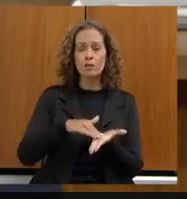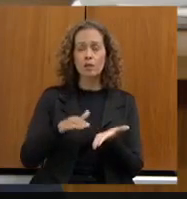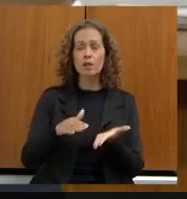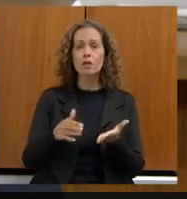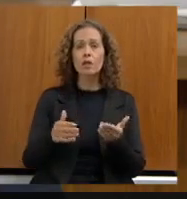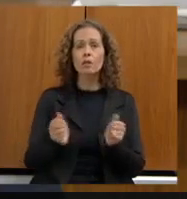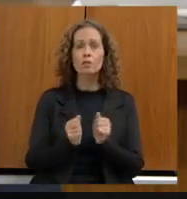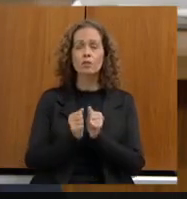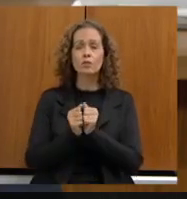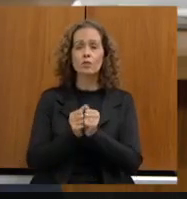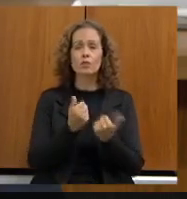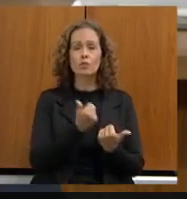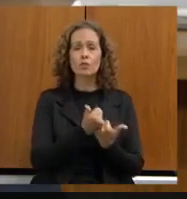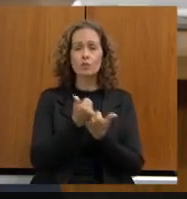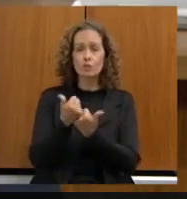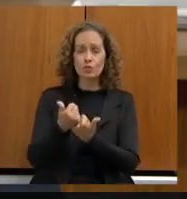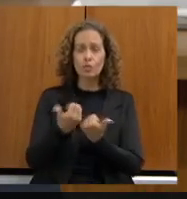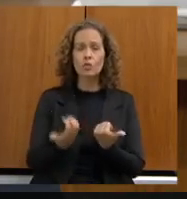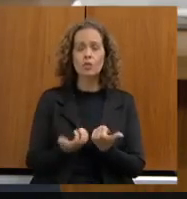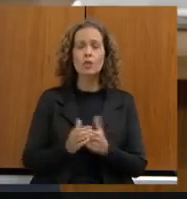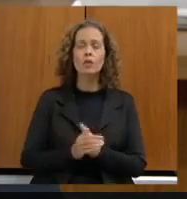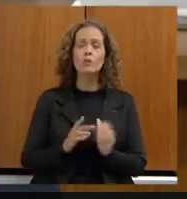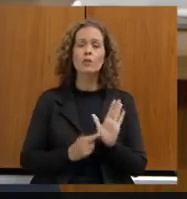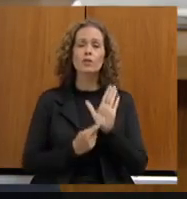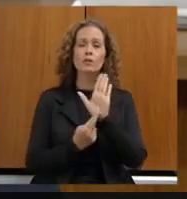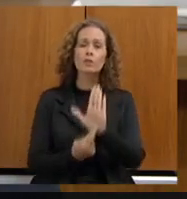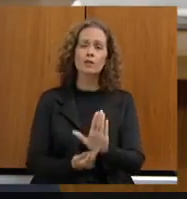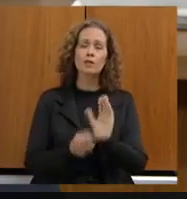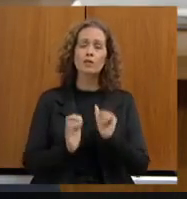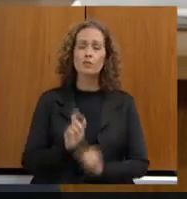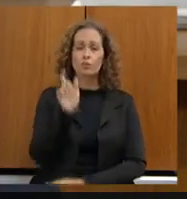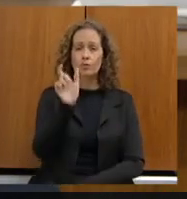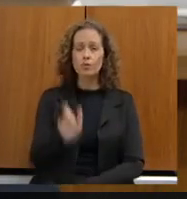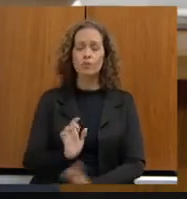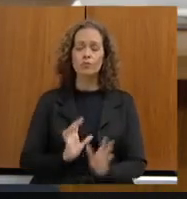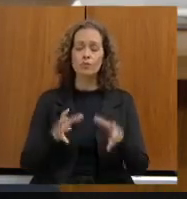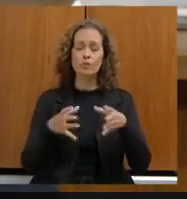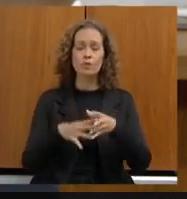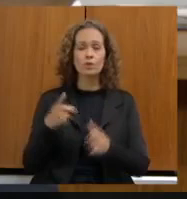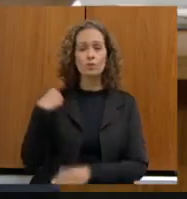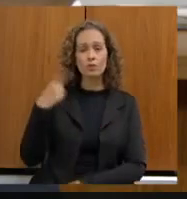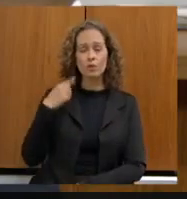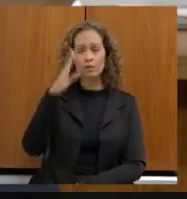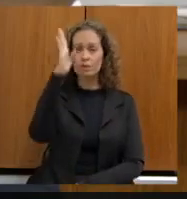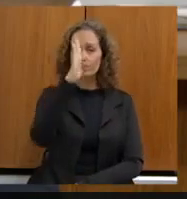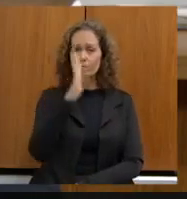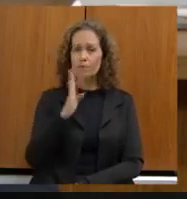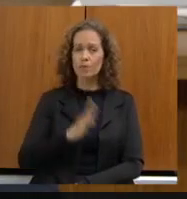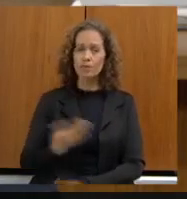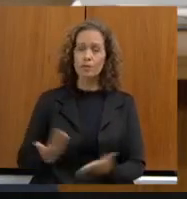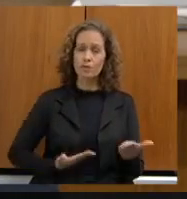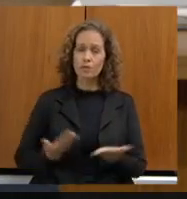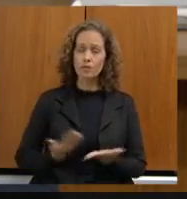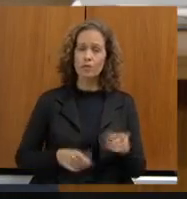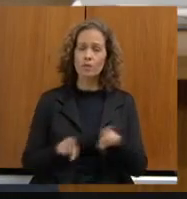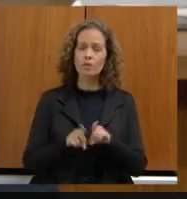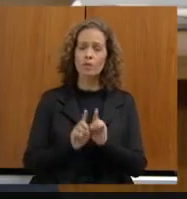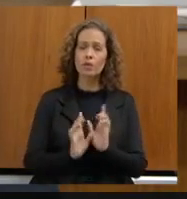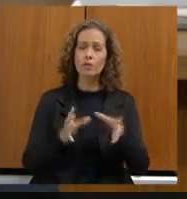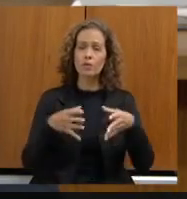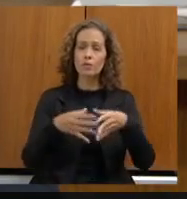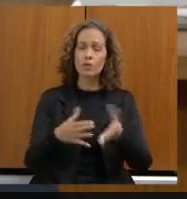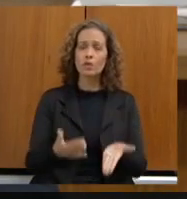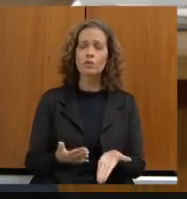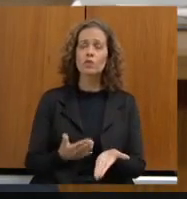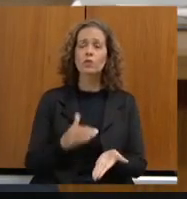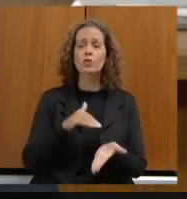doutora Bárbara juiz da execução penal e com representantes da comissão de assuntos prisionais da Ordem dos Advogados do Brasil servidores do gabinete da subsecretaria